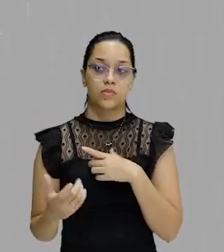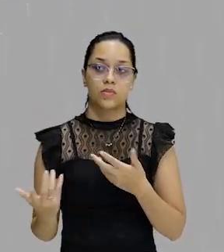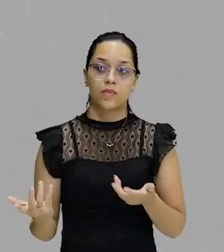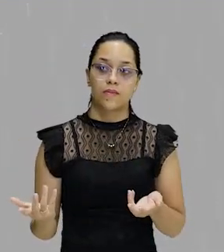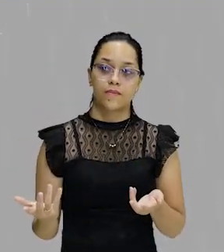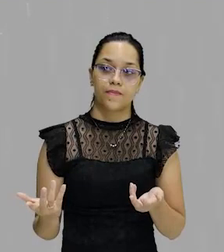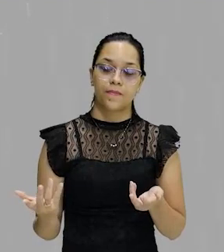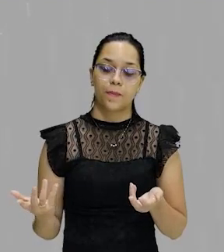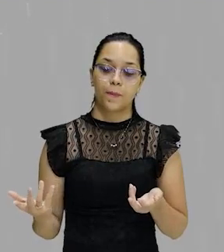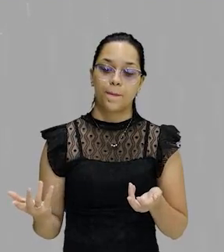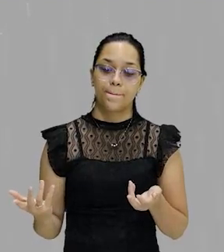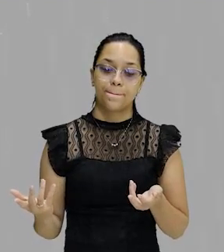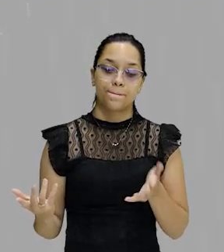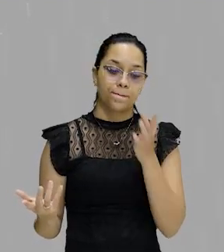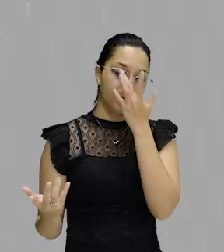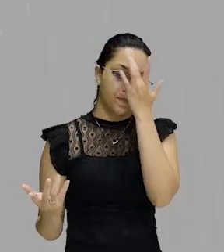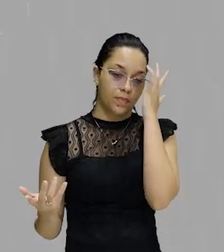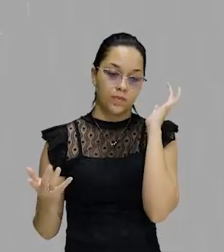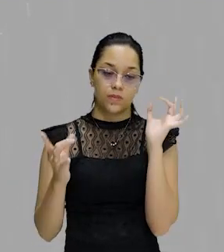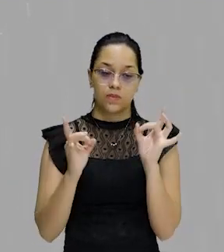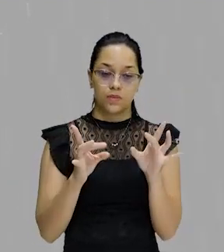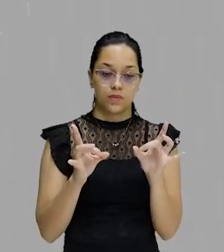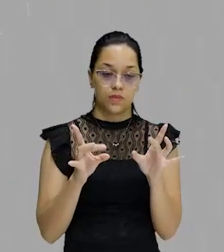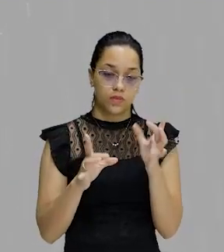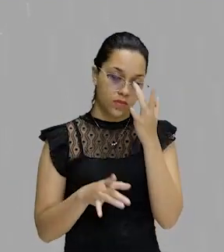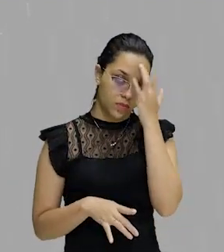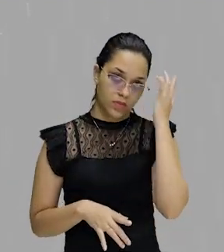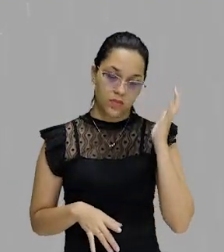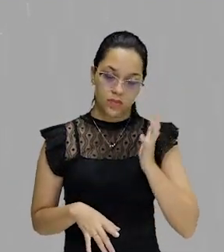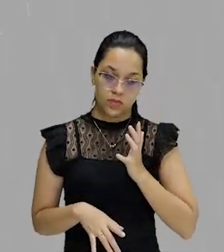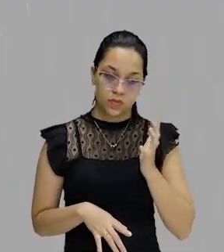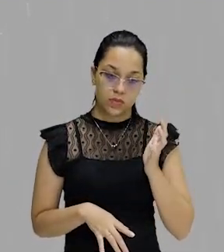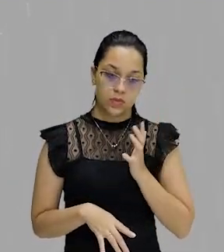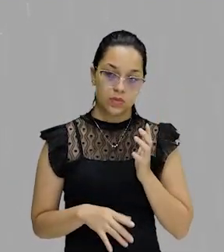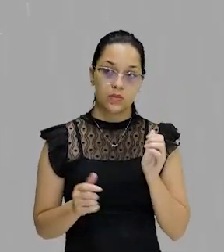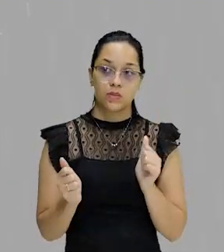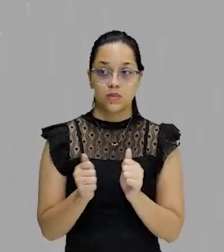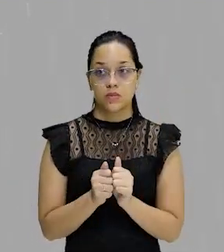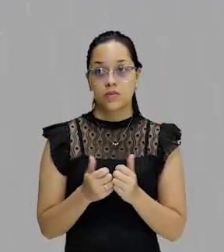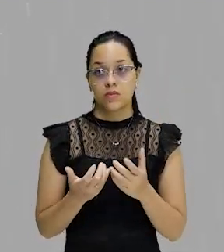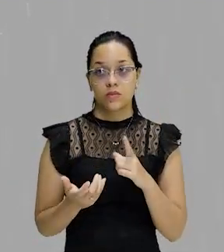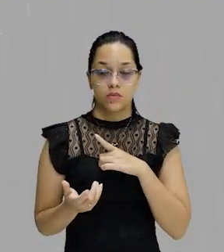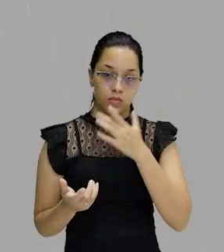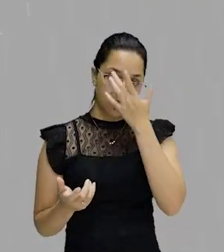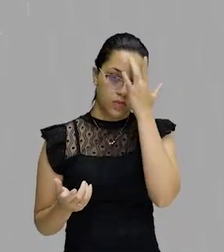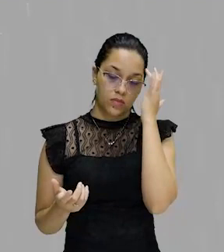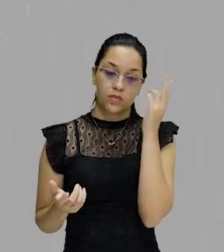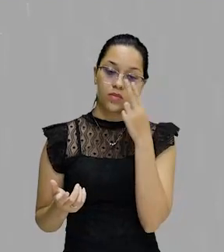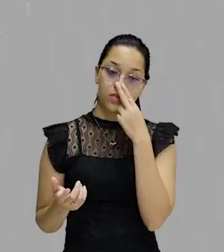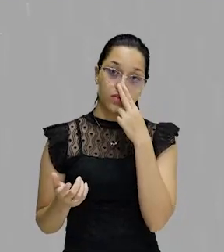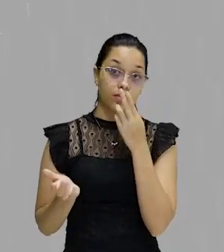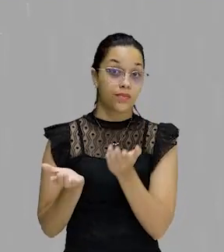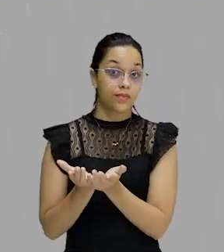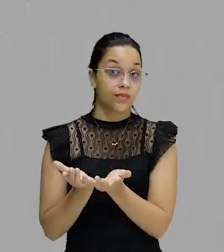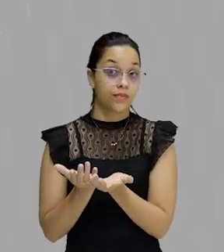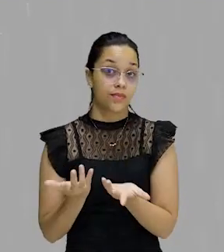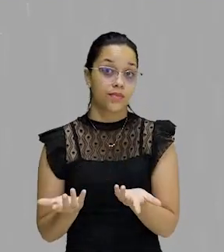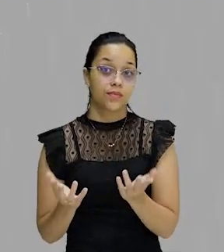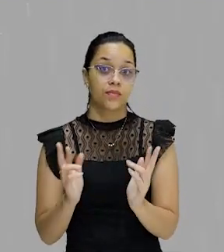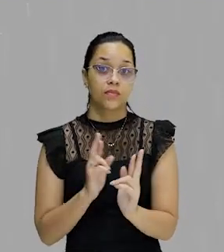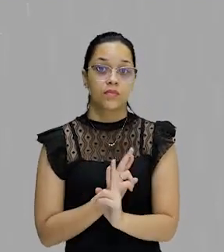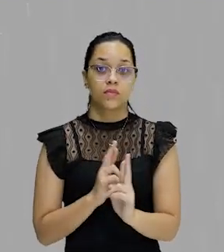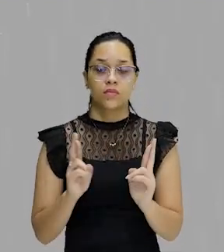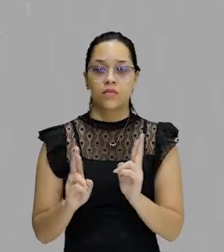simplesmente um mercador, um burguês, e, evidentemente, um cristão. E essa